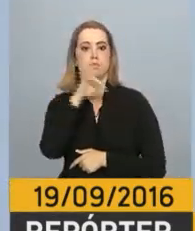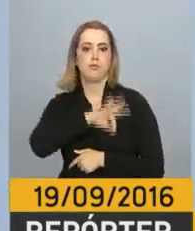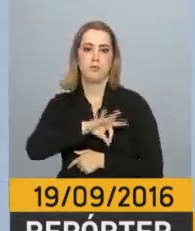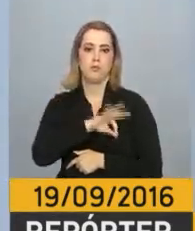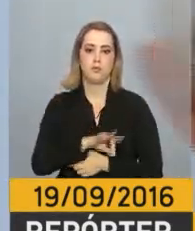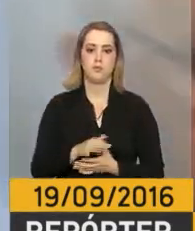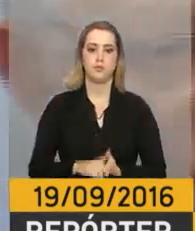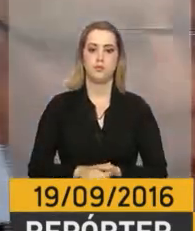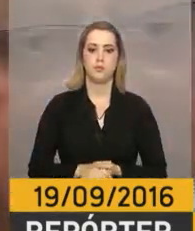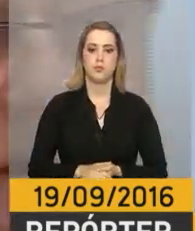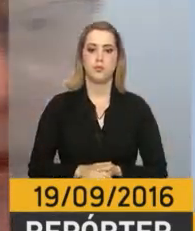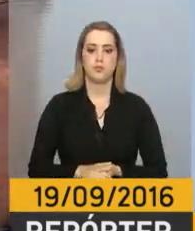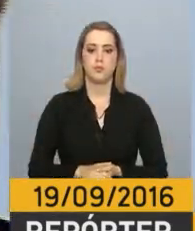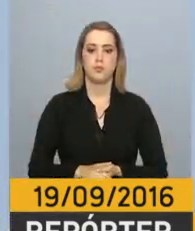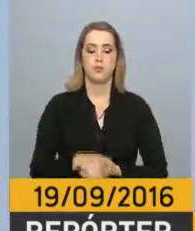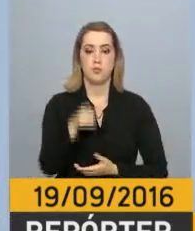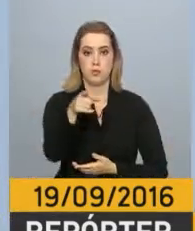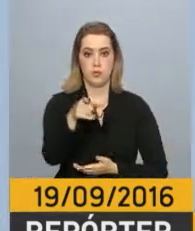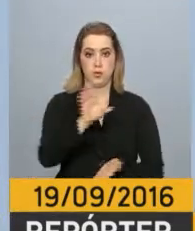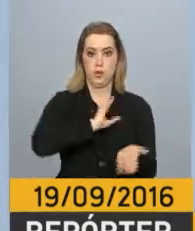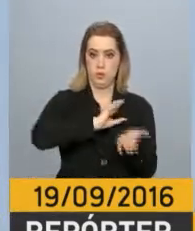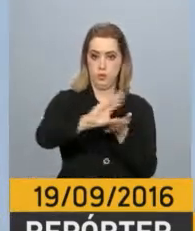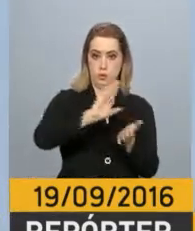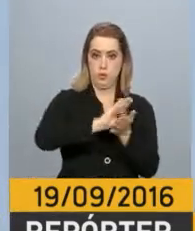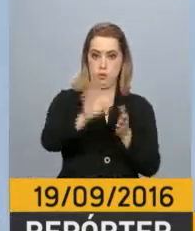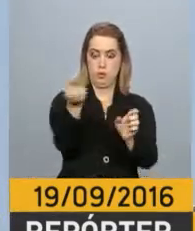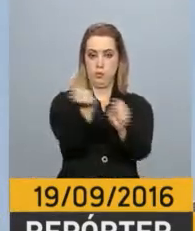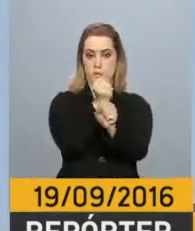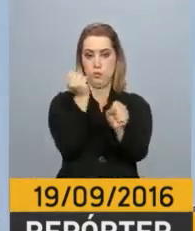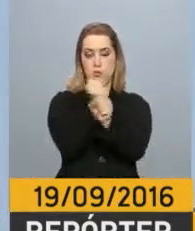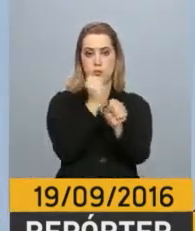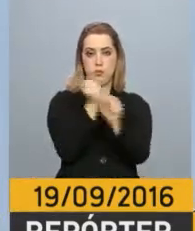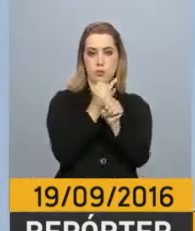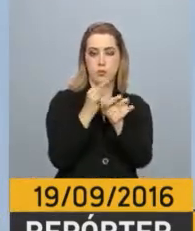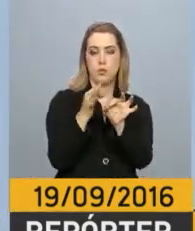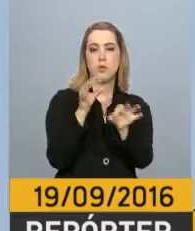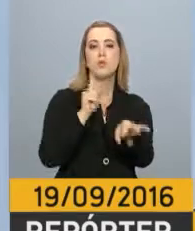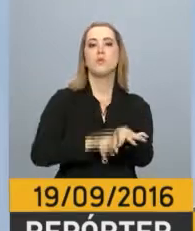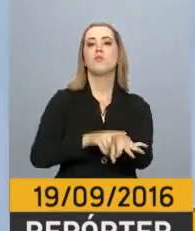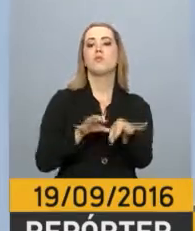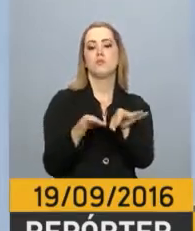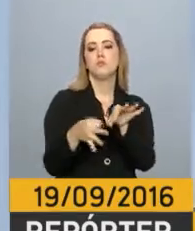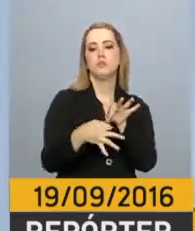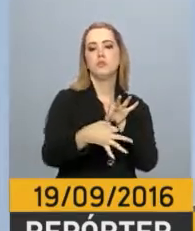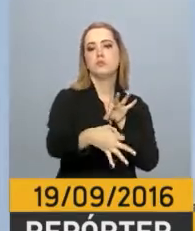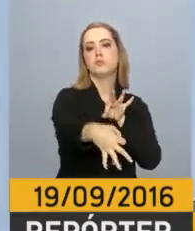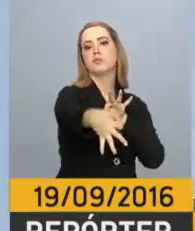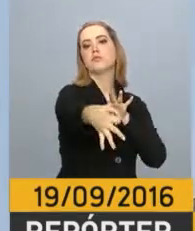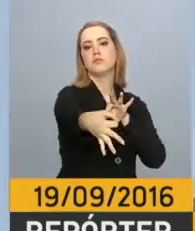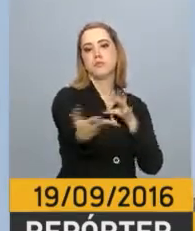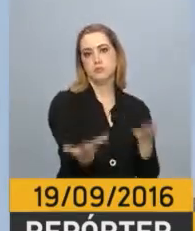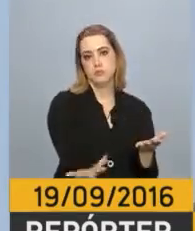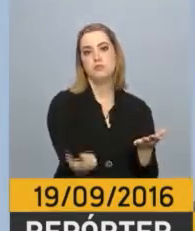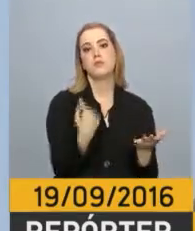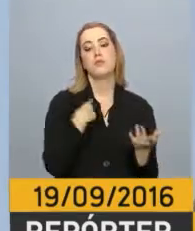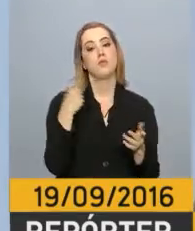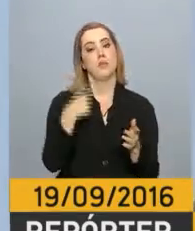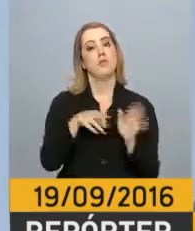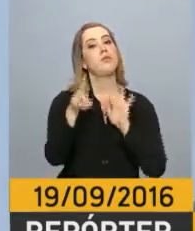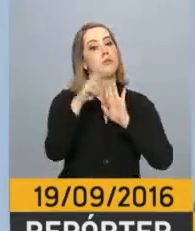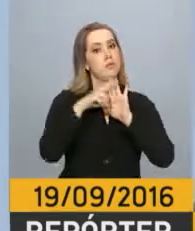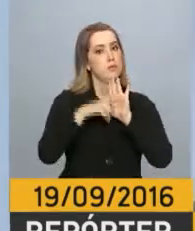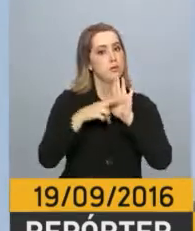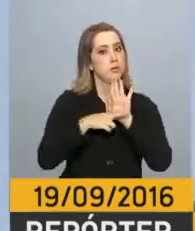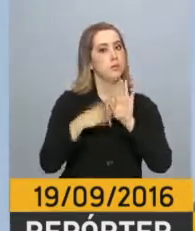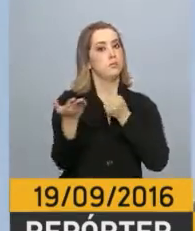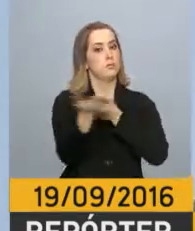Bom, o investimento em infraestrutura ele é um investimento de longo prazo, é um ativo de longo prazo. E a regra básica para